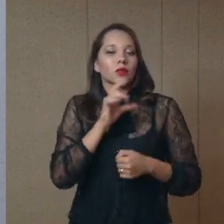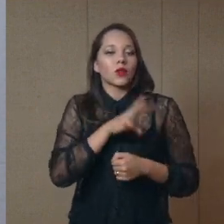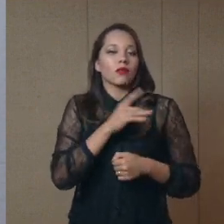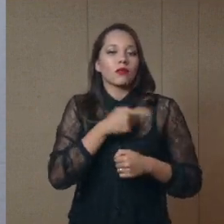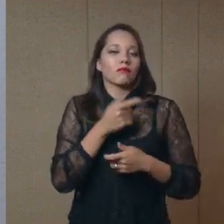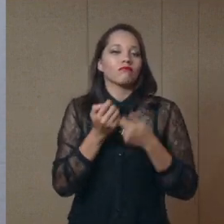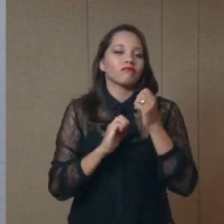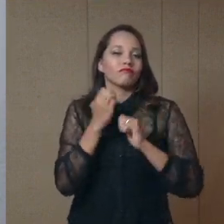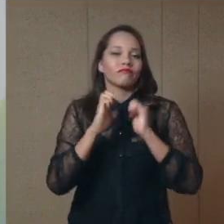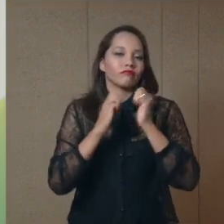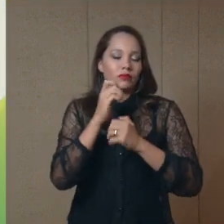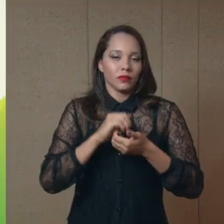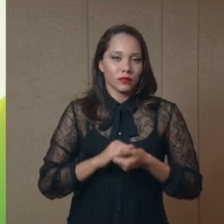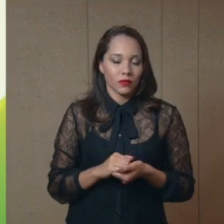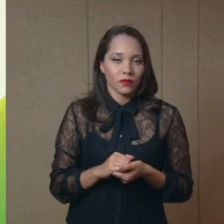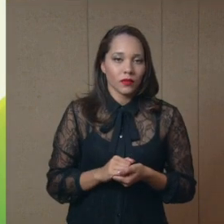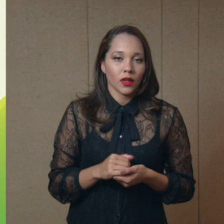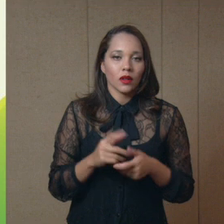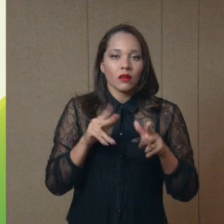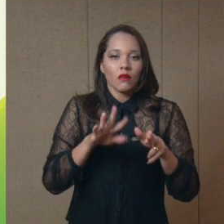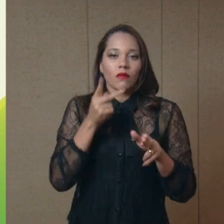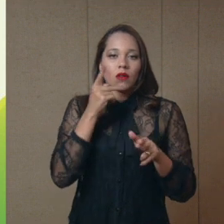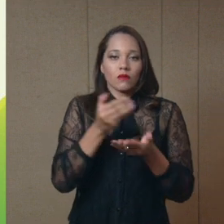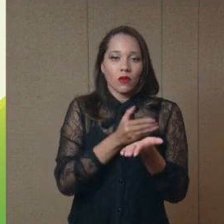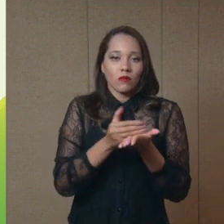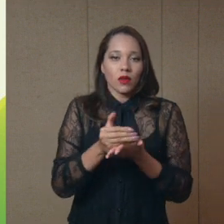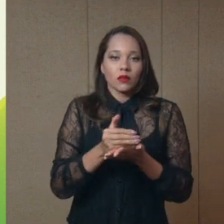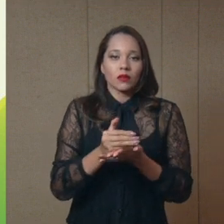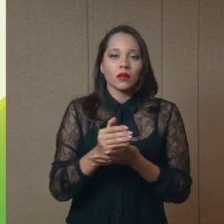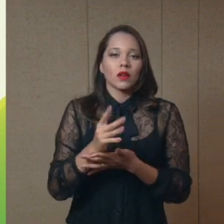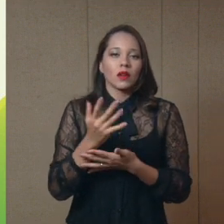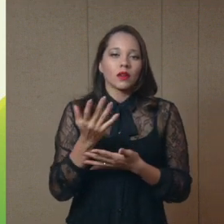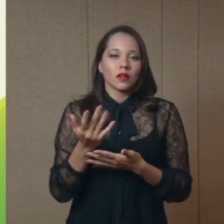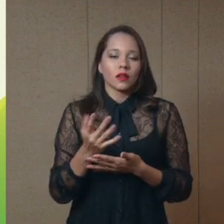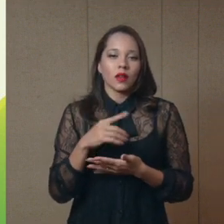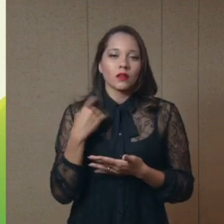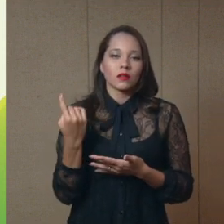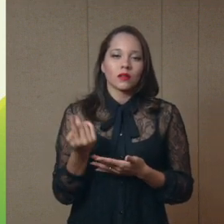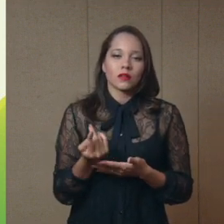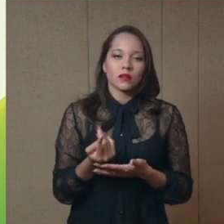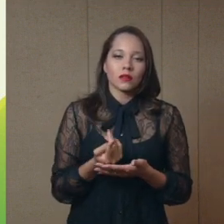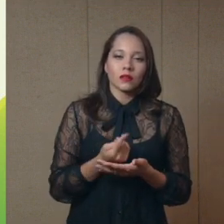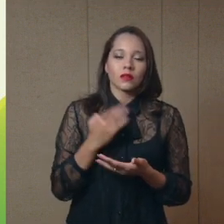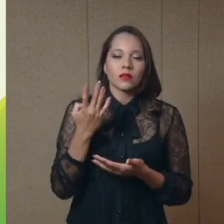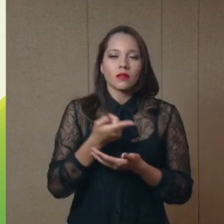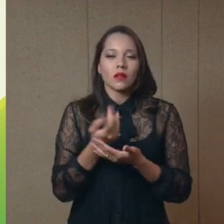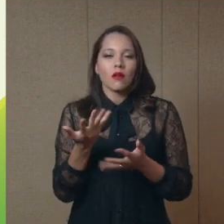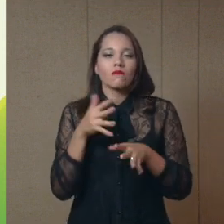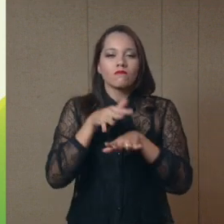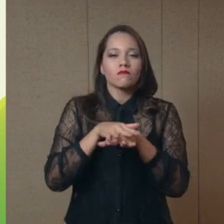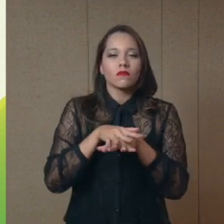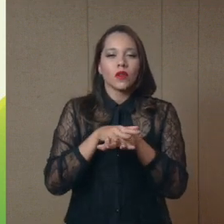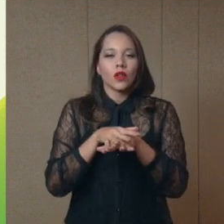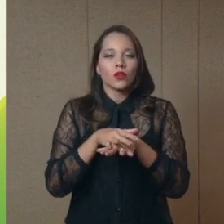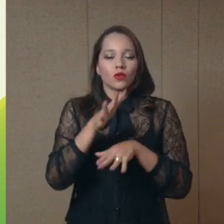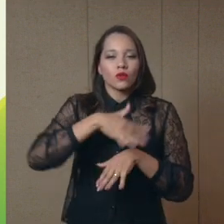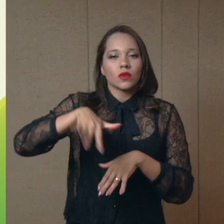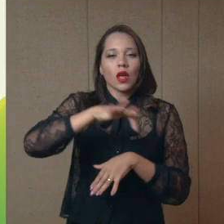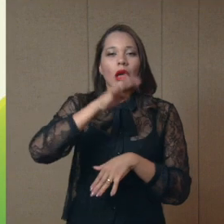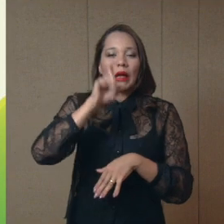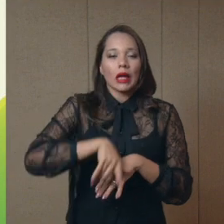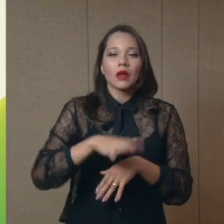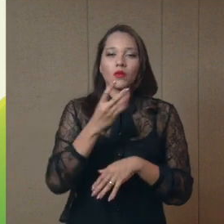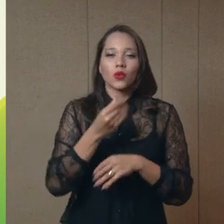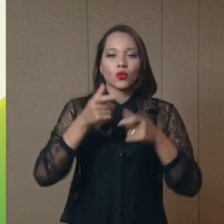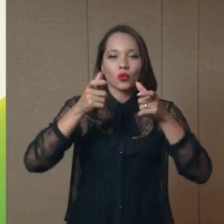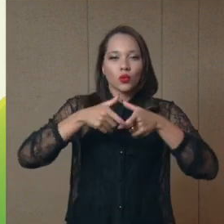dessa produção é como eu falei no começo a nossa há a ocupação do território ela se dá muito